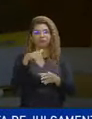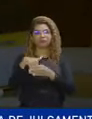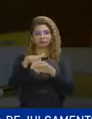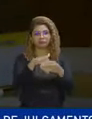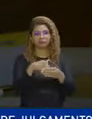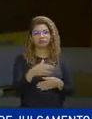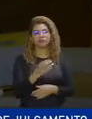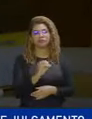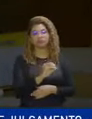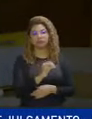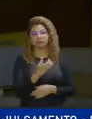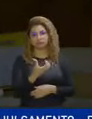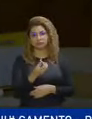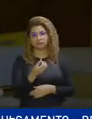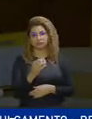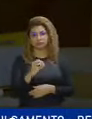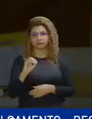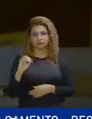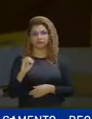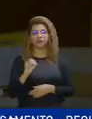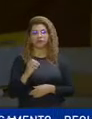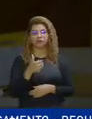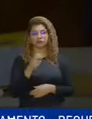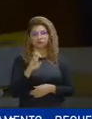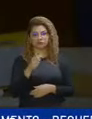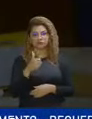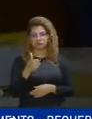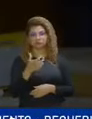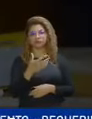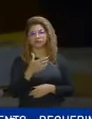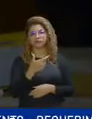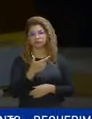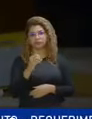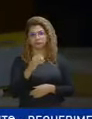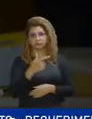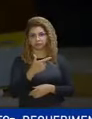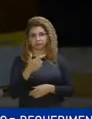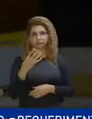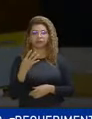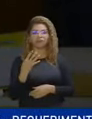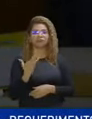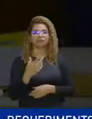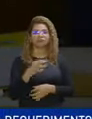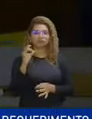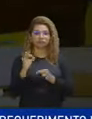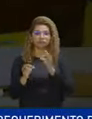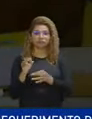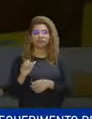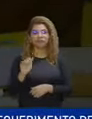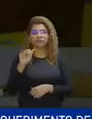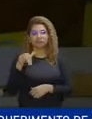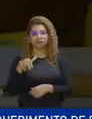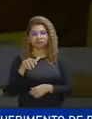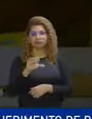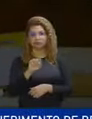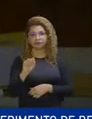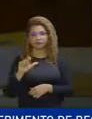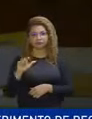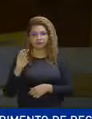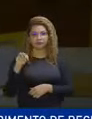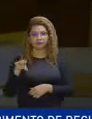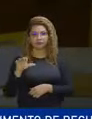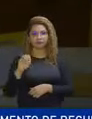060151, de 2024. Origem Macapá, o relator é o juiz Anselmo Gonçalves, requerente é o